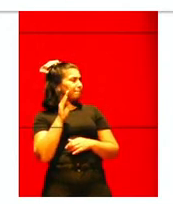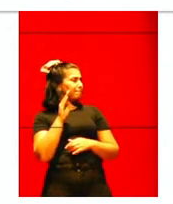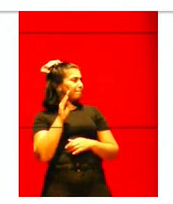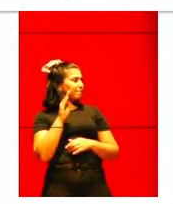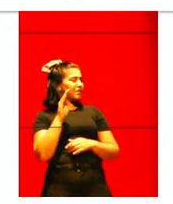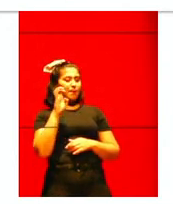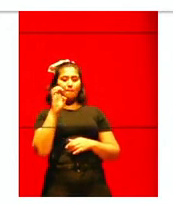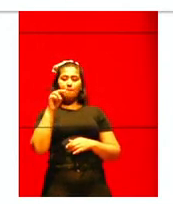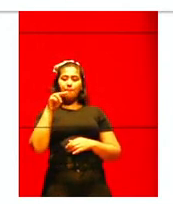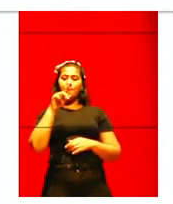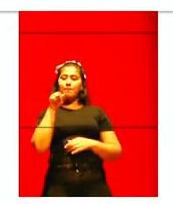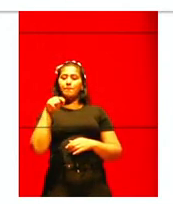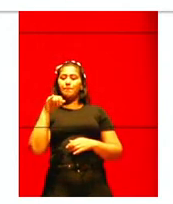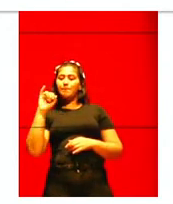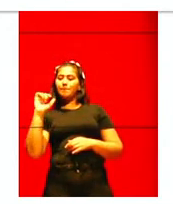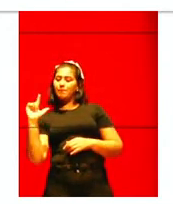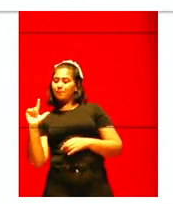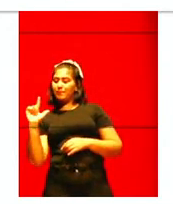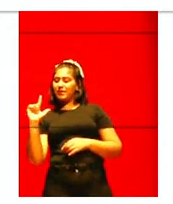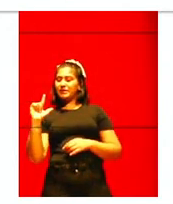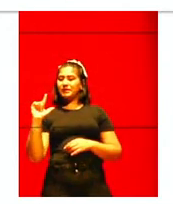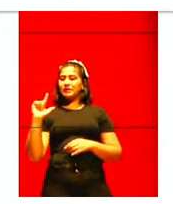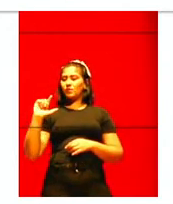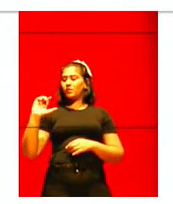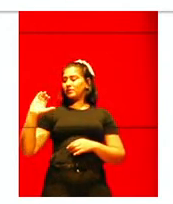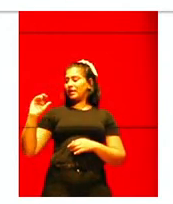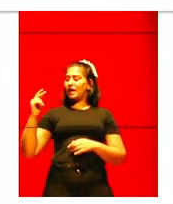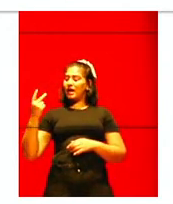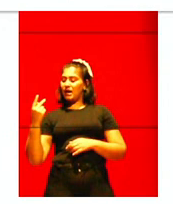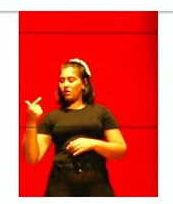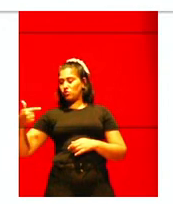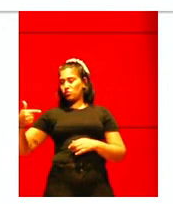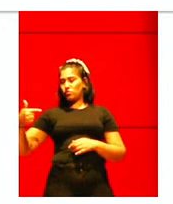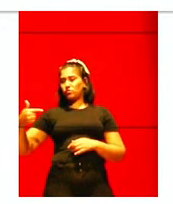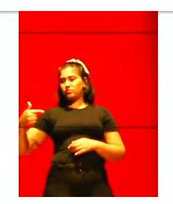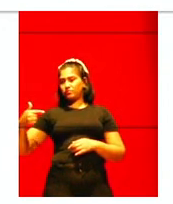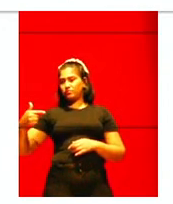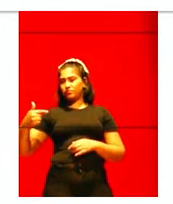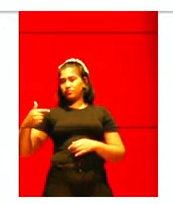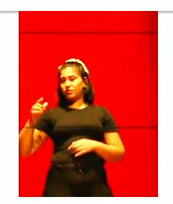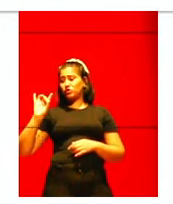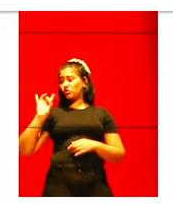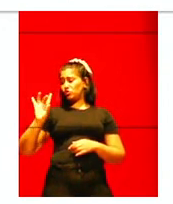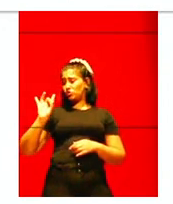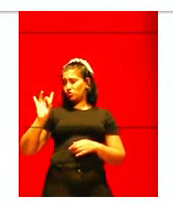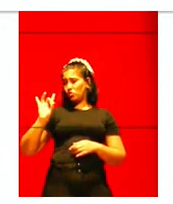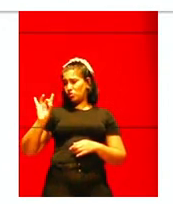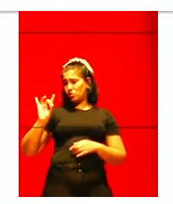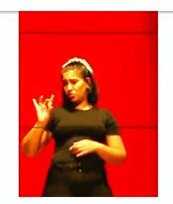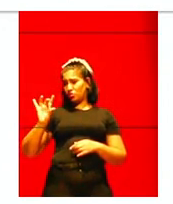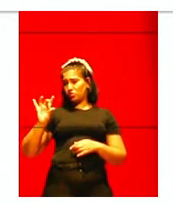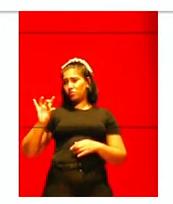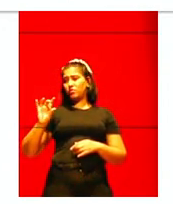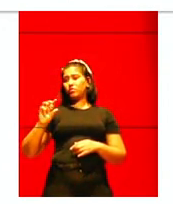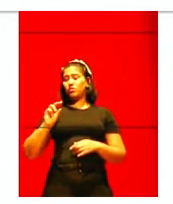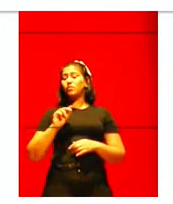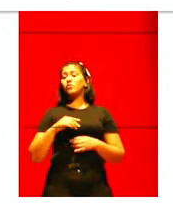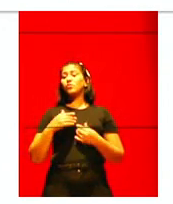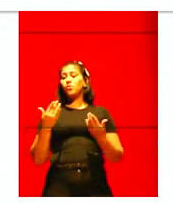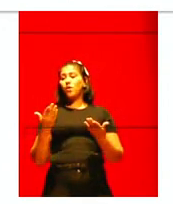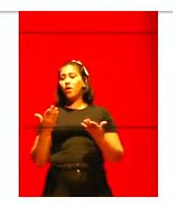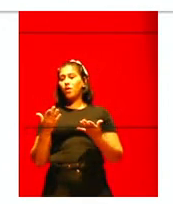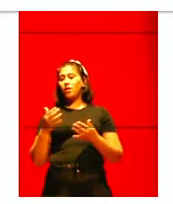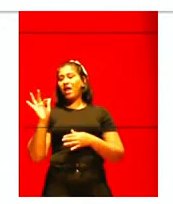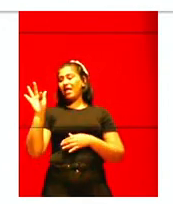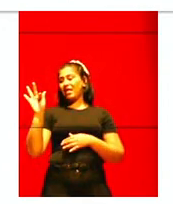O benzil é o benzeno com CH2, mas só o benzeno, ele fica como? é com